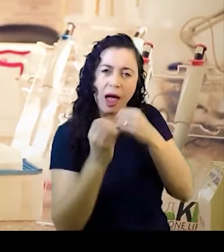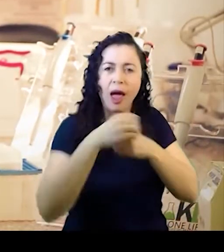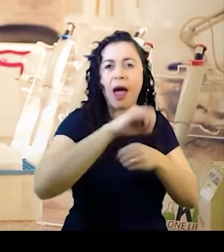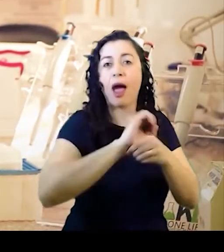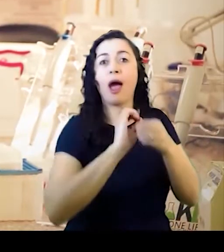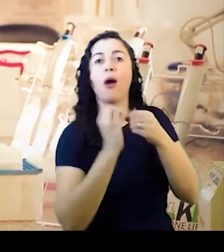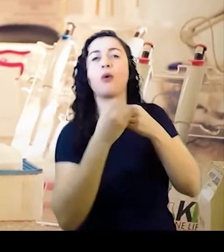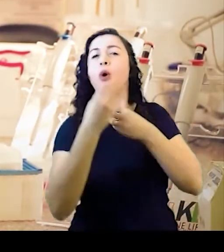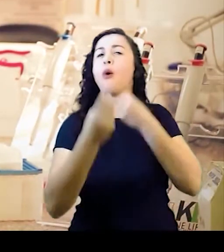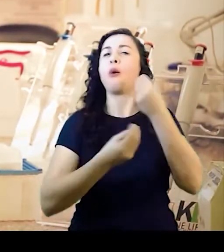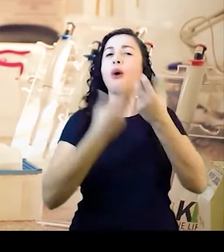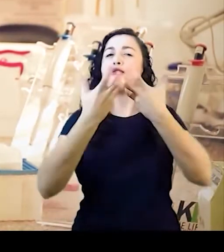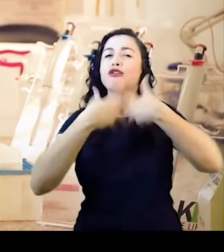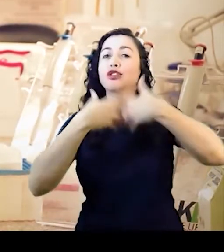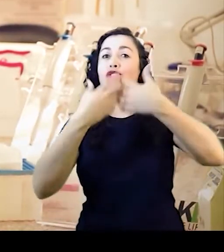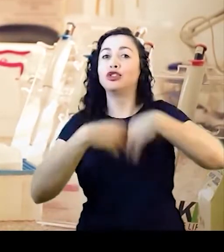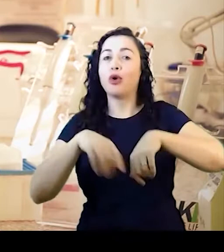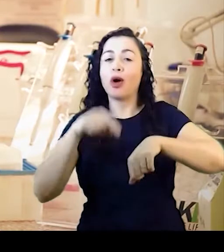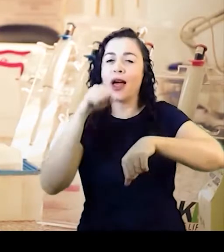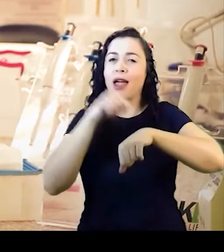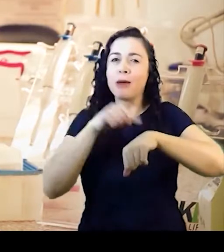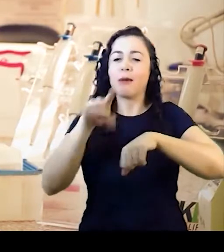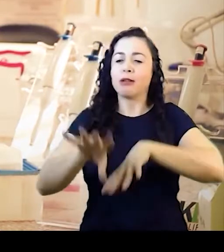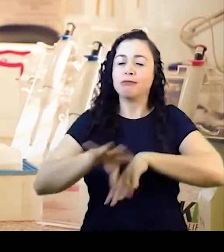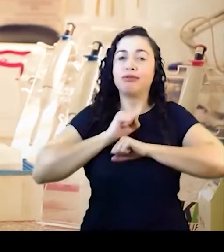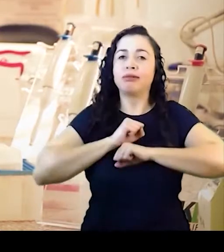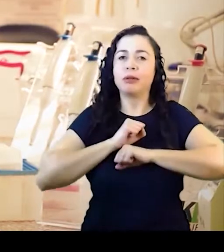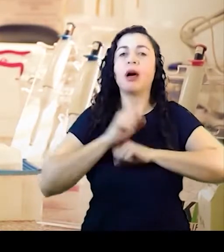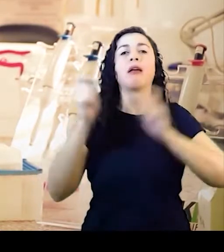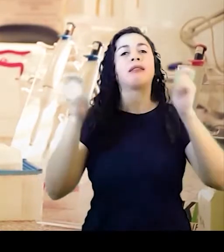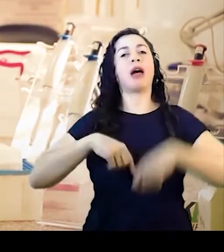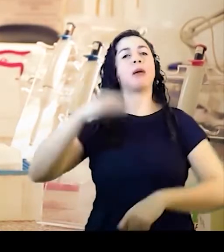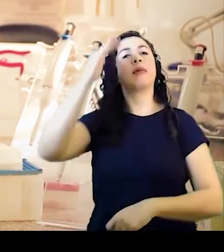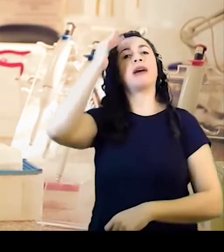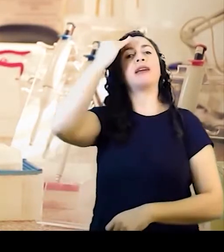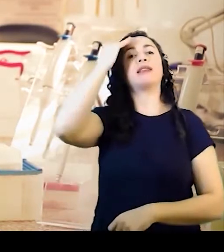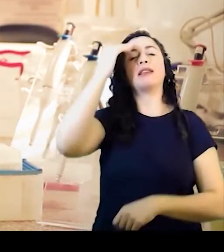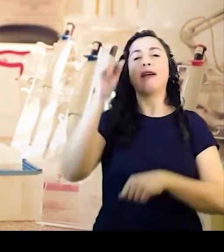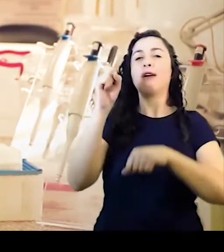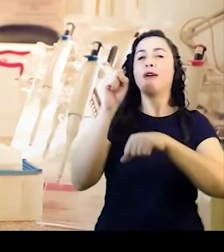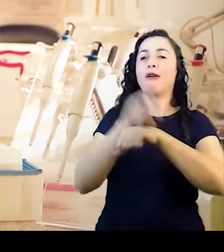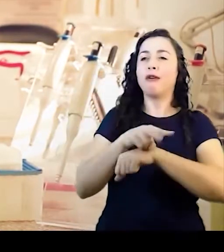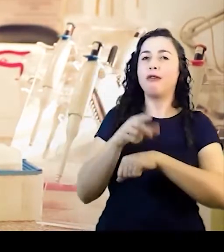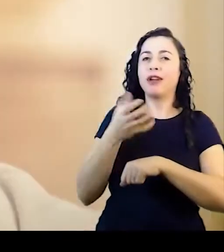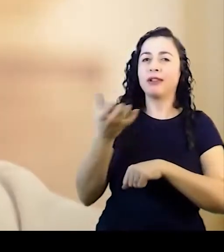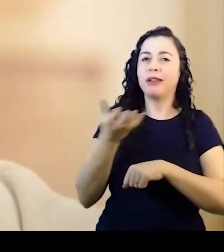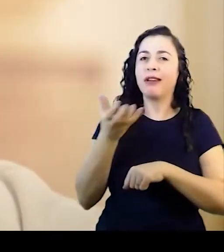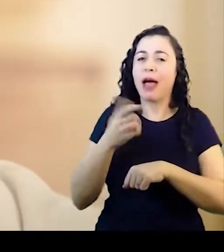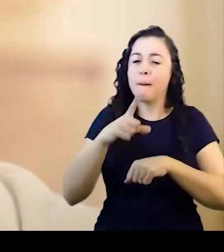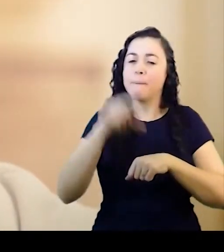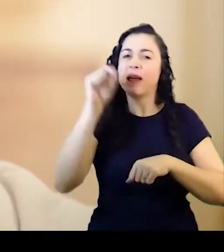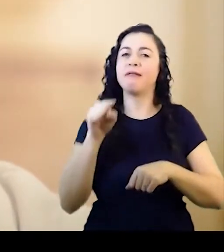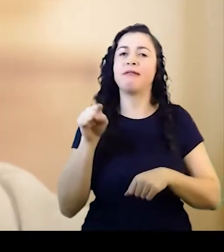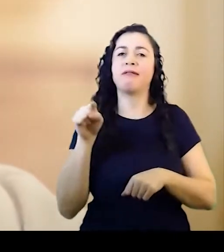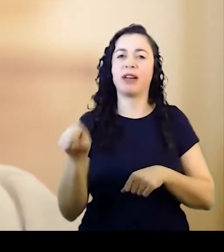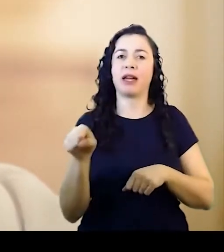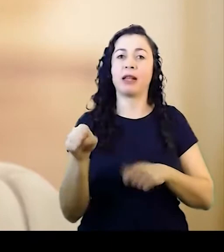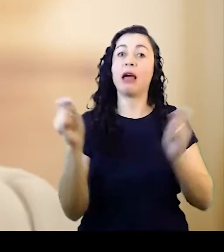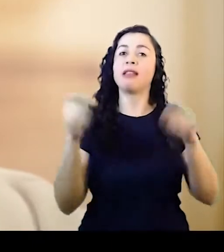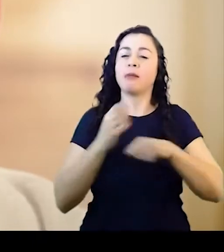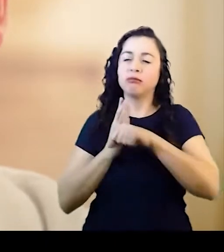são moduladas durante a infecção viral, a gente vai conseguir entender quais delas são necessárias para a infecção viral e a gente vai poder